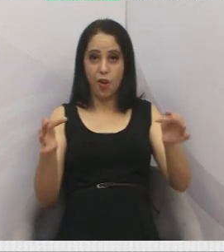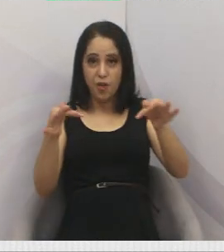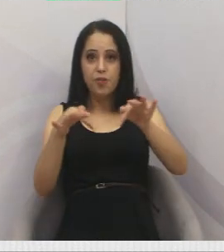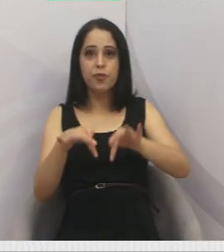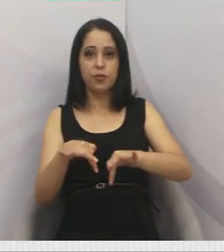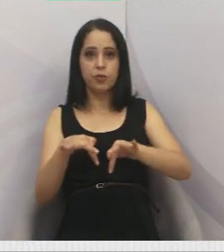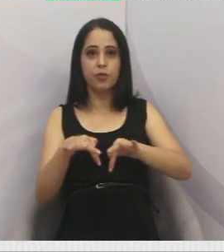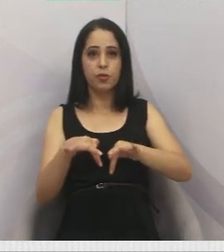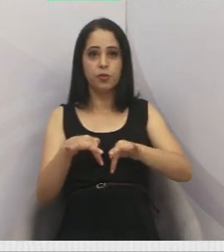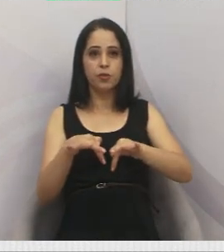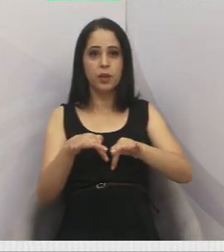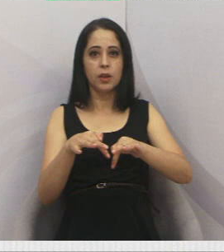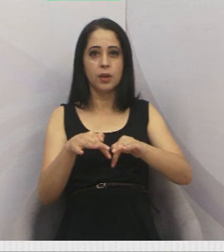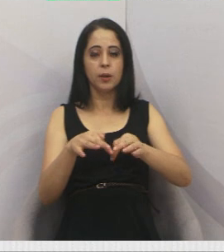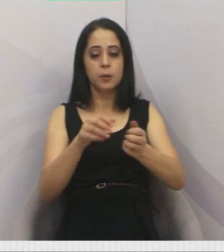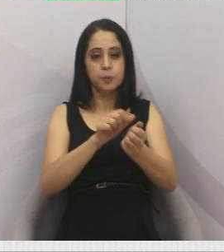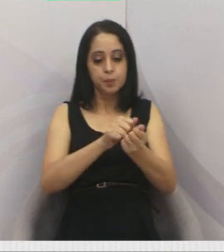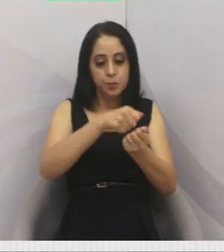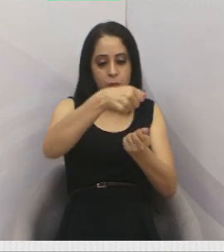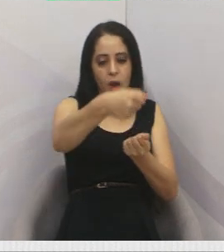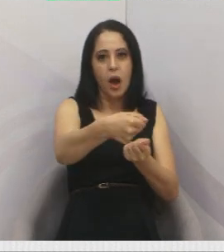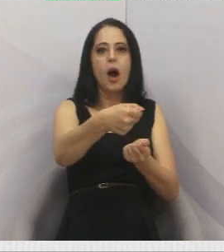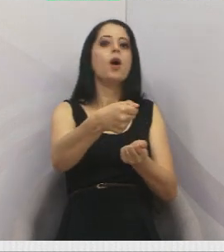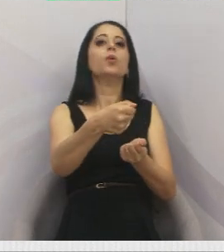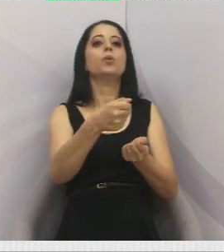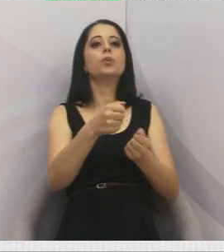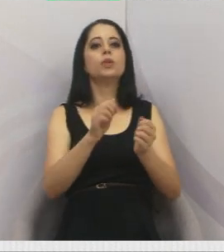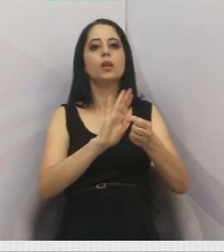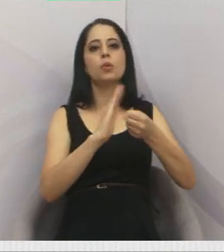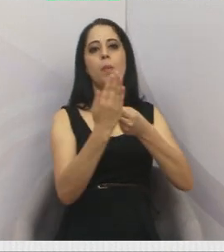Finalizamos assim a urna do bairro Jardim Paraíso.